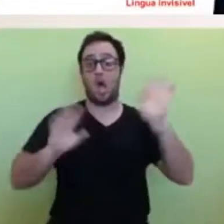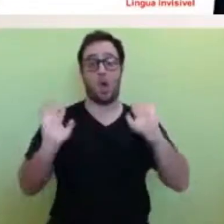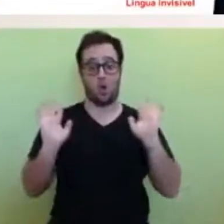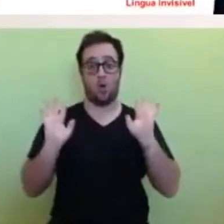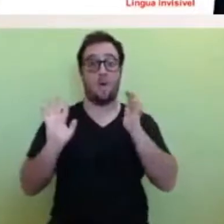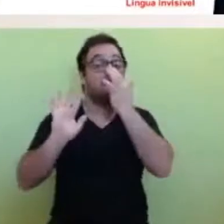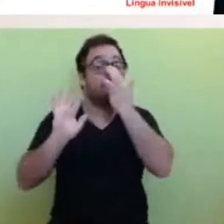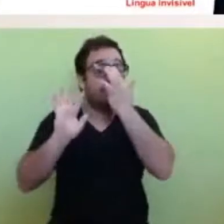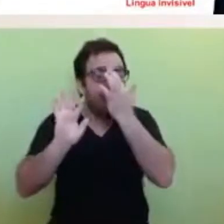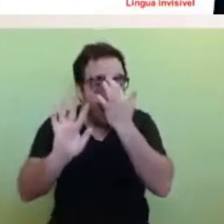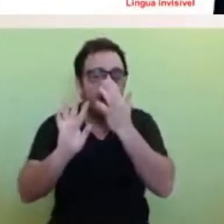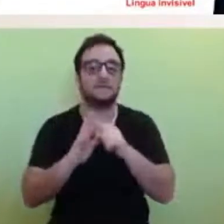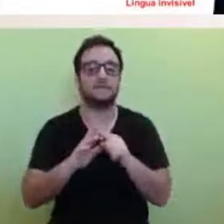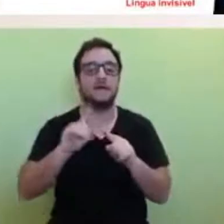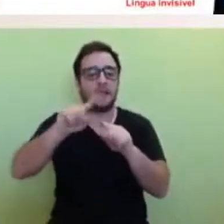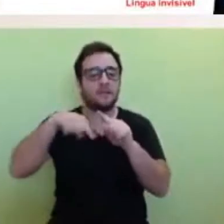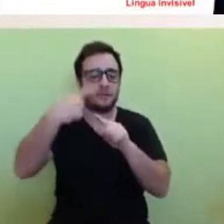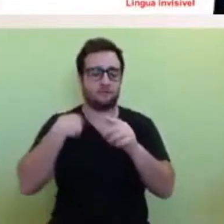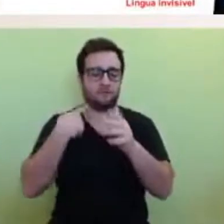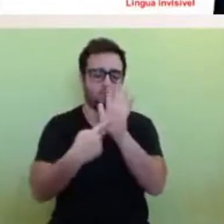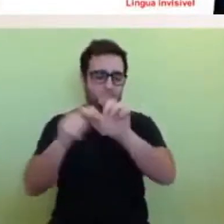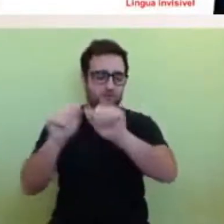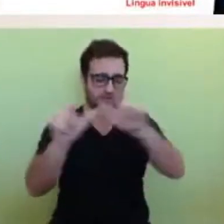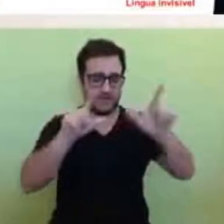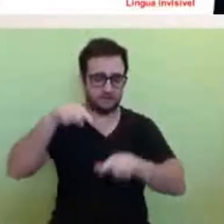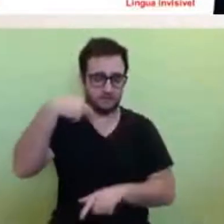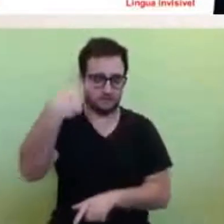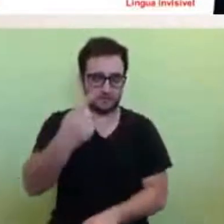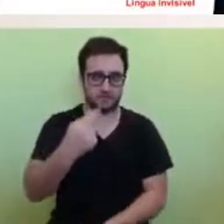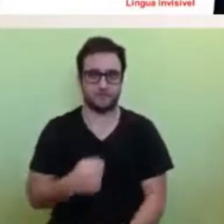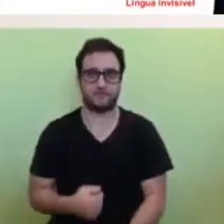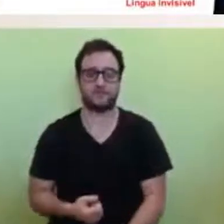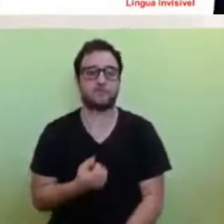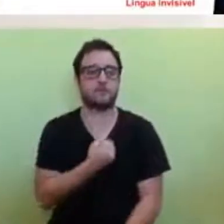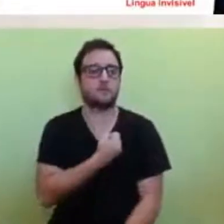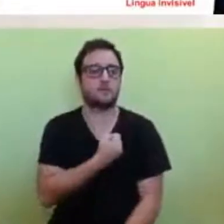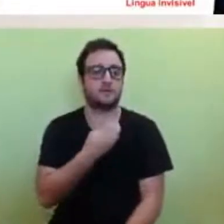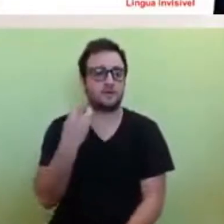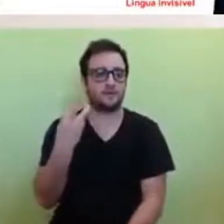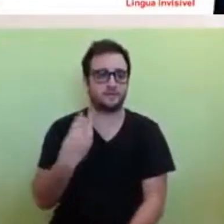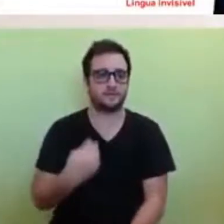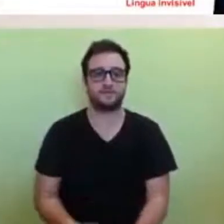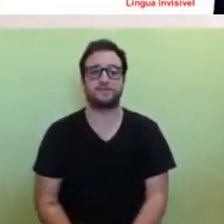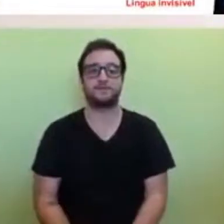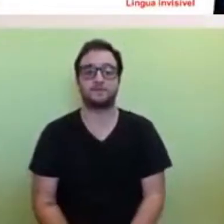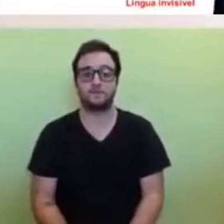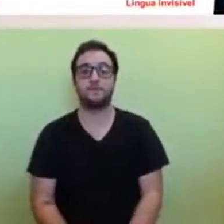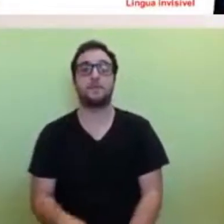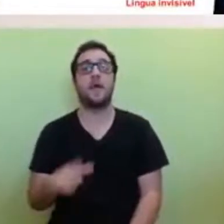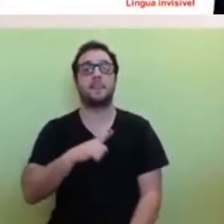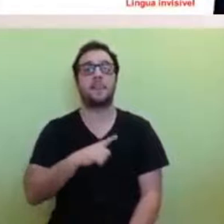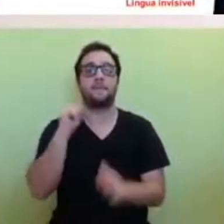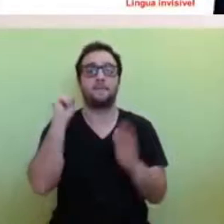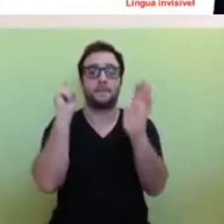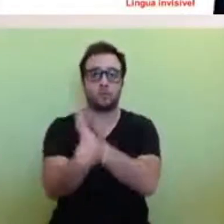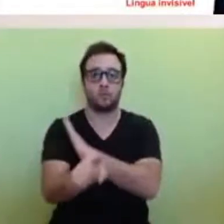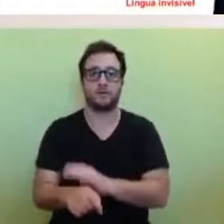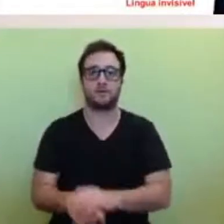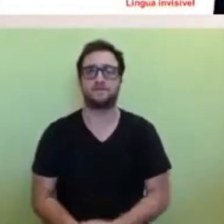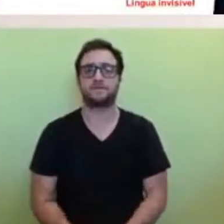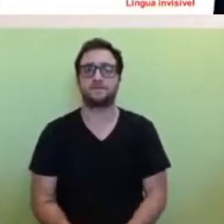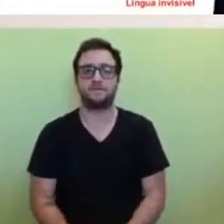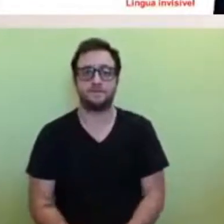O próximo slide, o slide número 3, lá, ele tem essa pergunta: será que a Libras, então, é